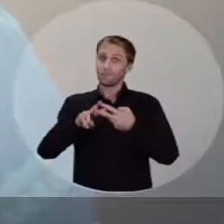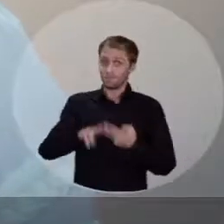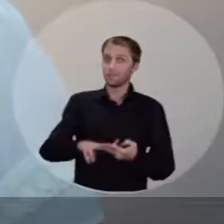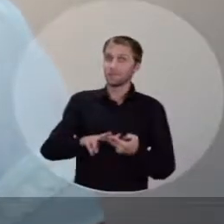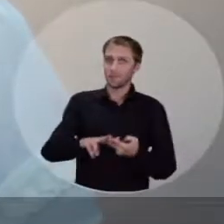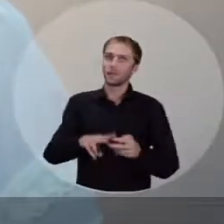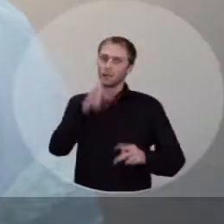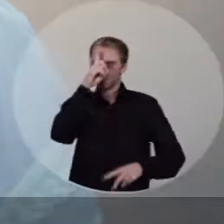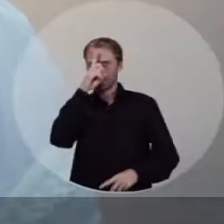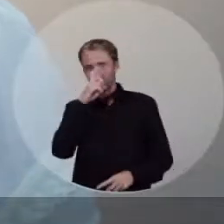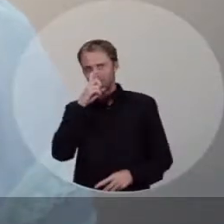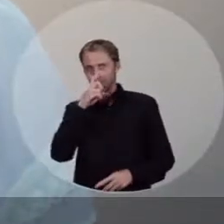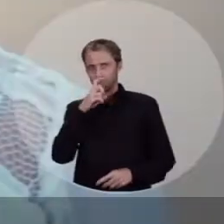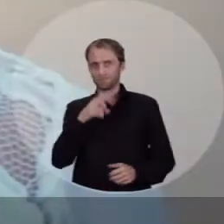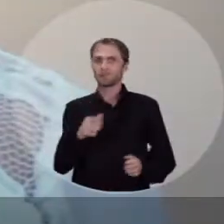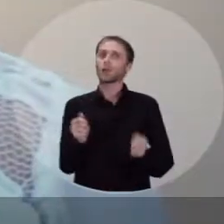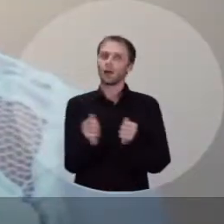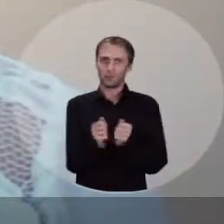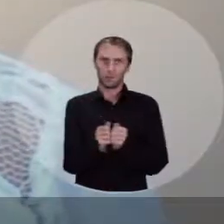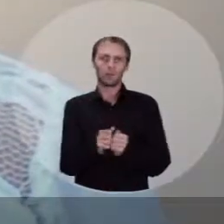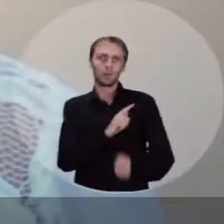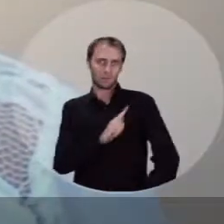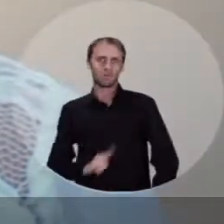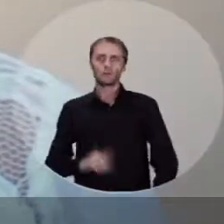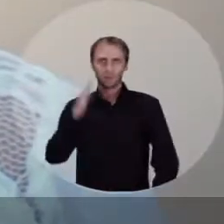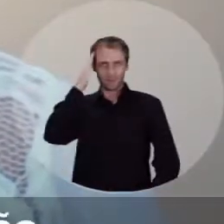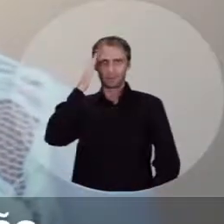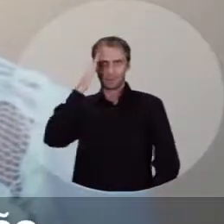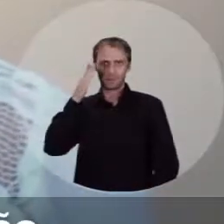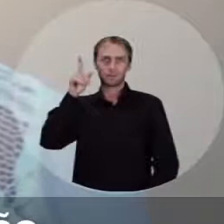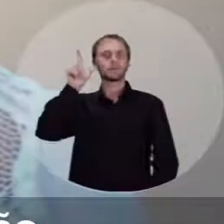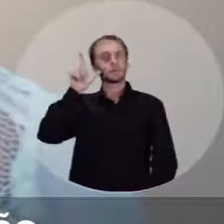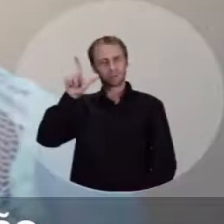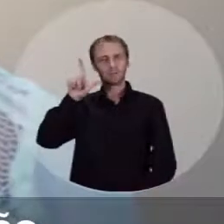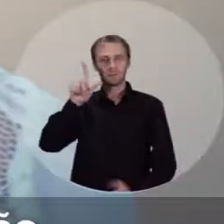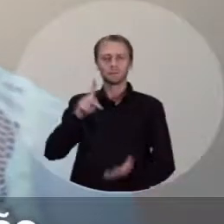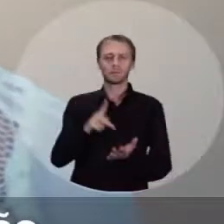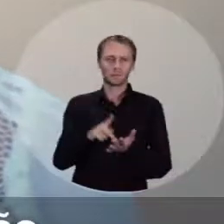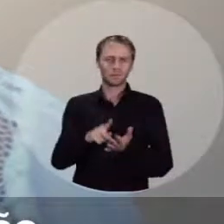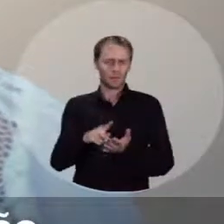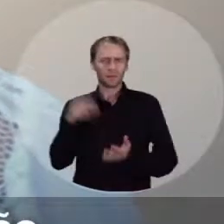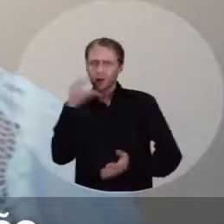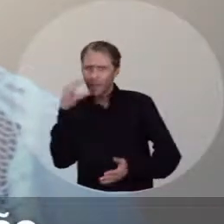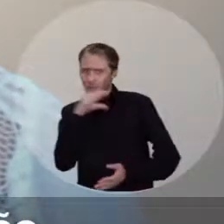simples como internação. E com o governador, nós conseguimos